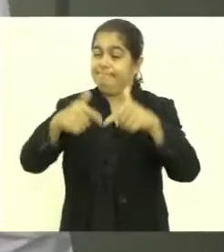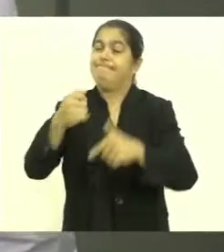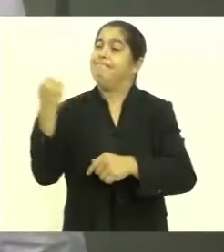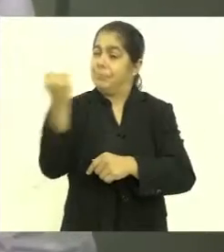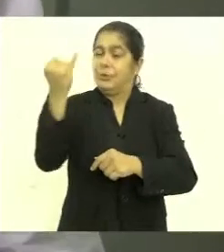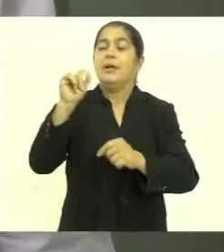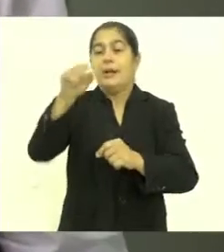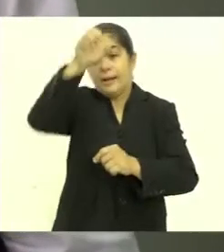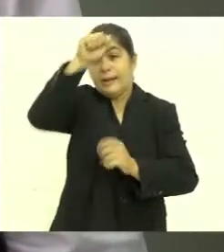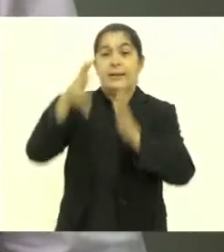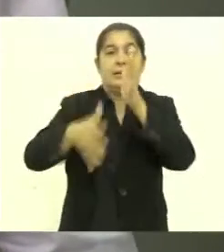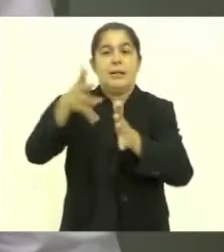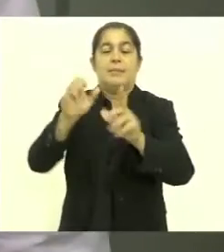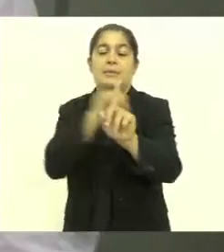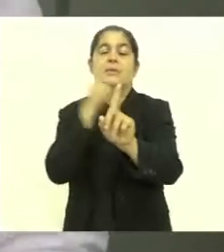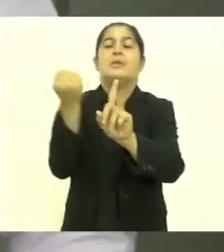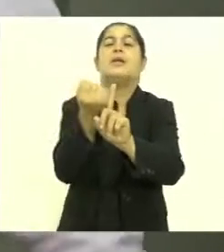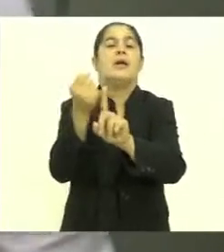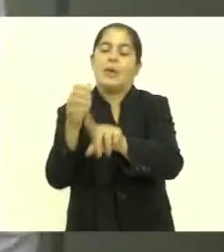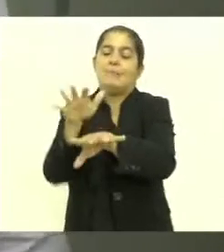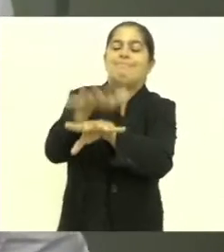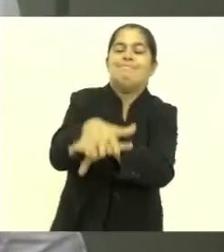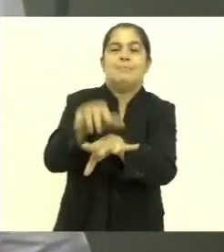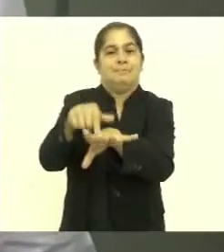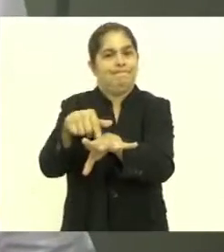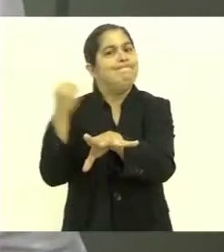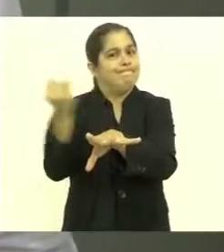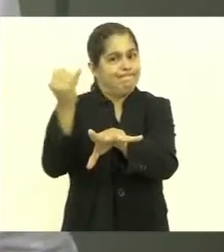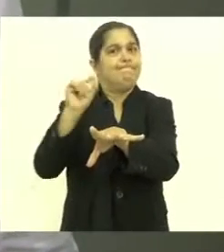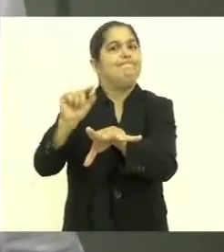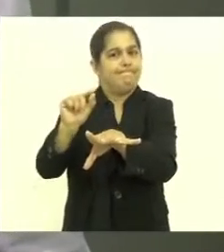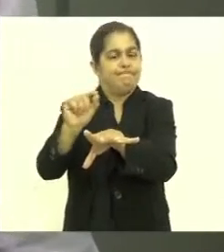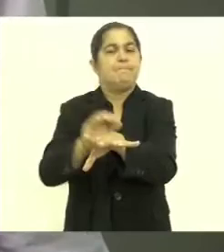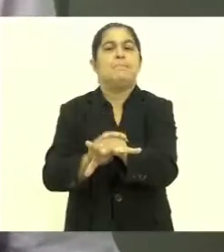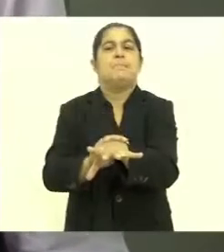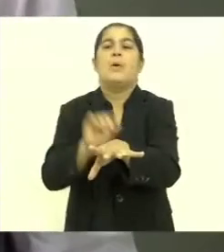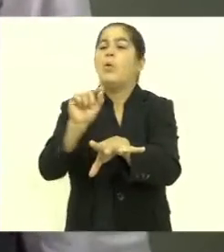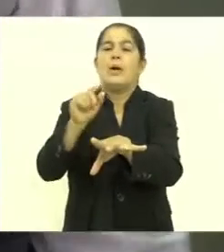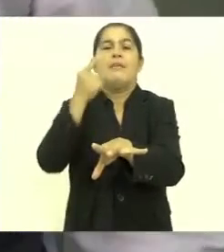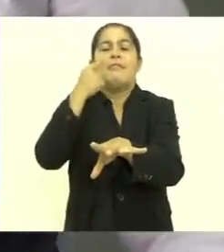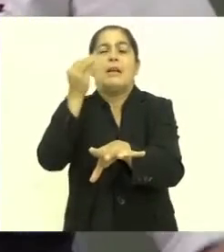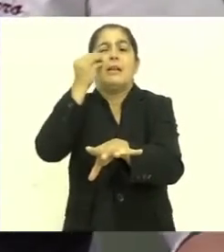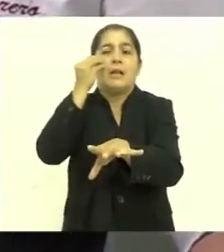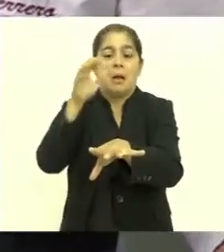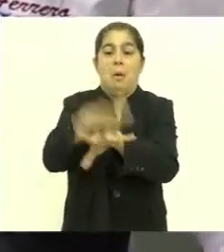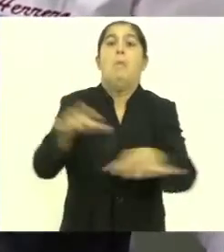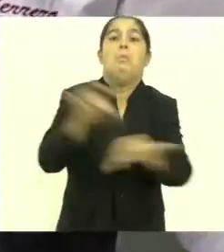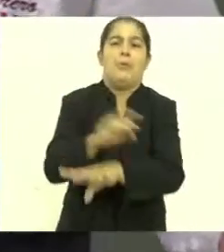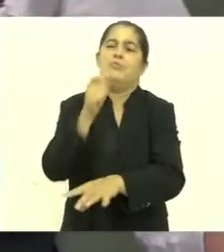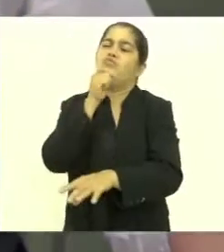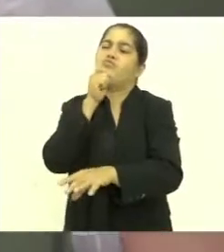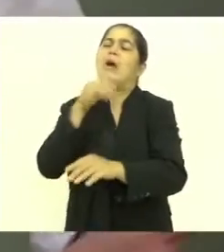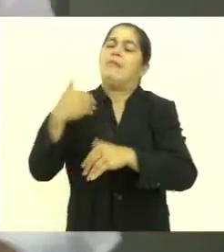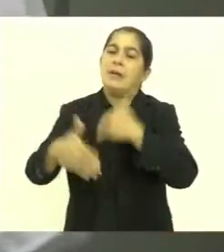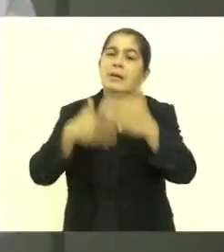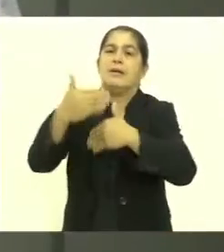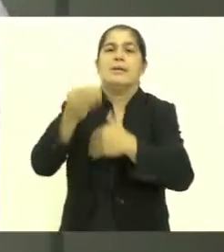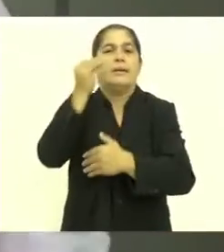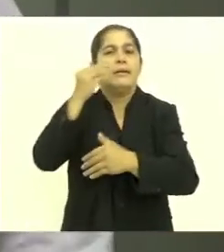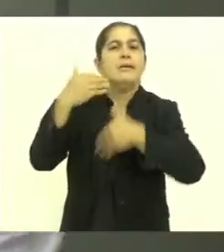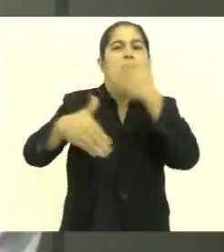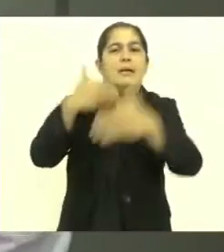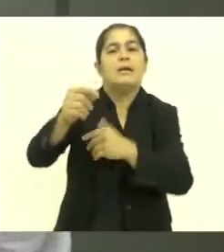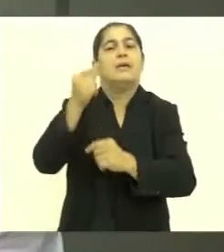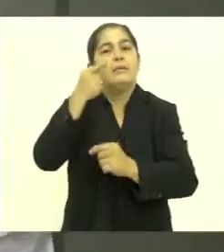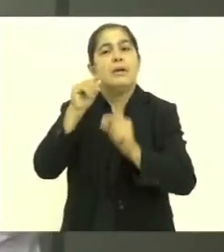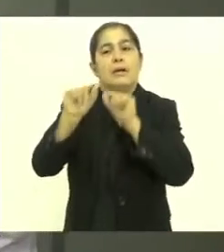do ser humano, né? Porque nós vivemos nossa sociedade inclusiva, né? Ou tentamos, né, de uma